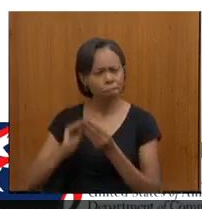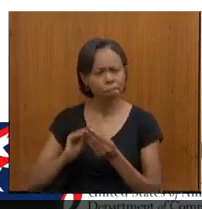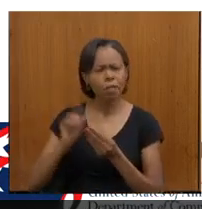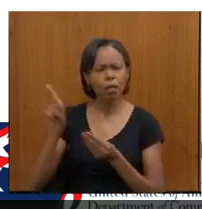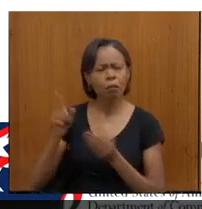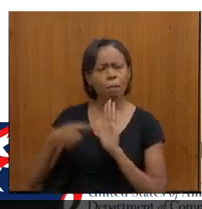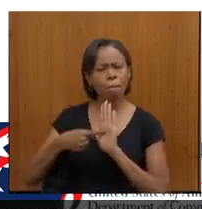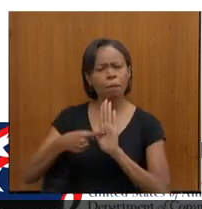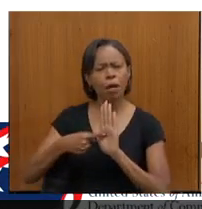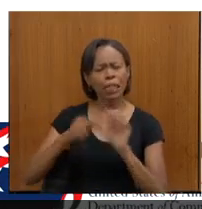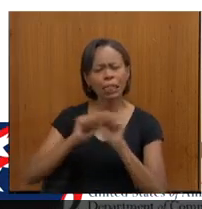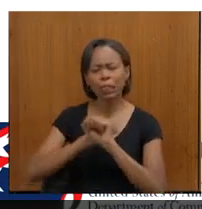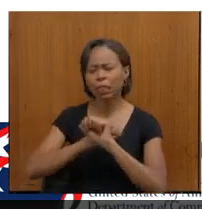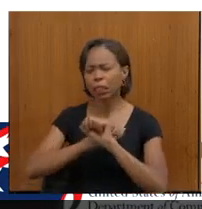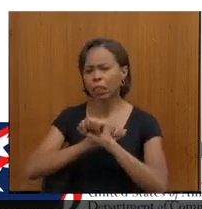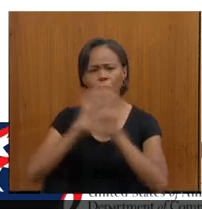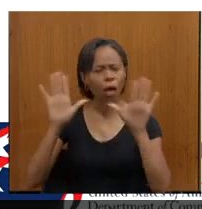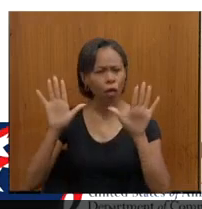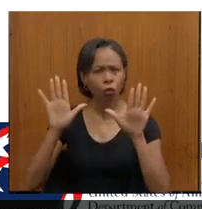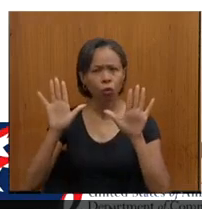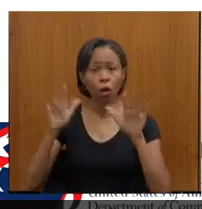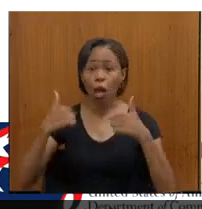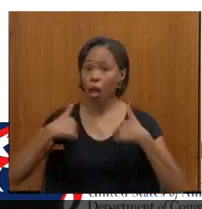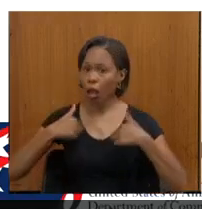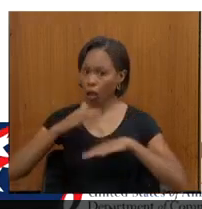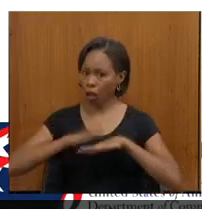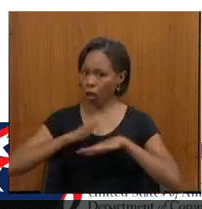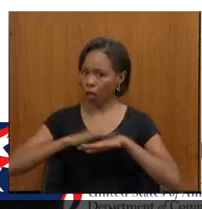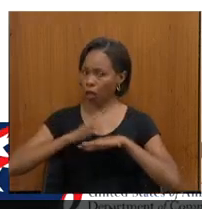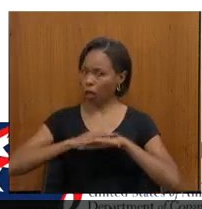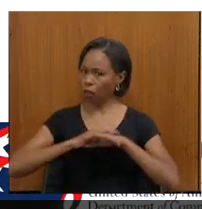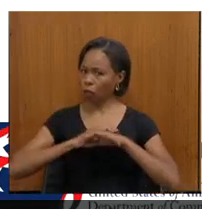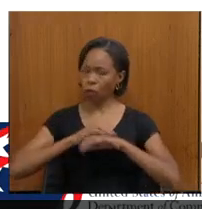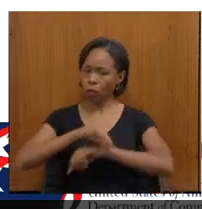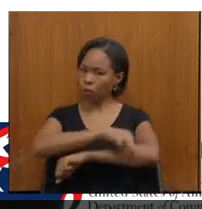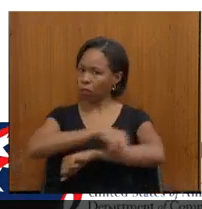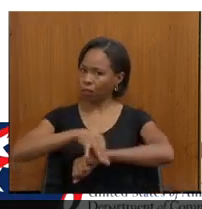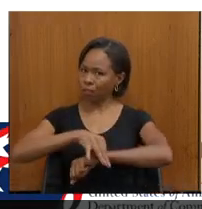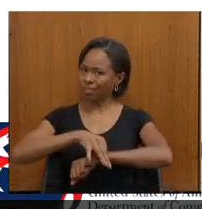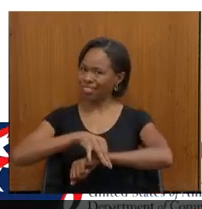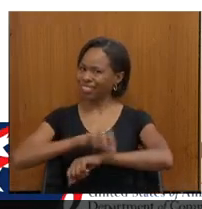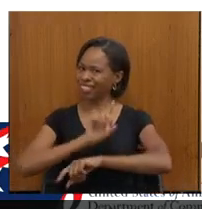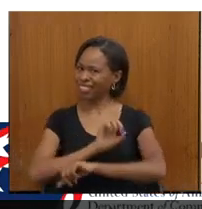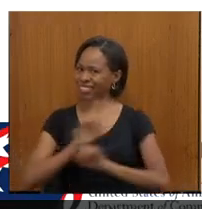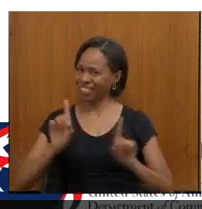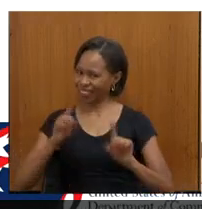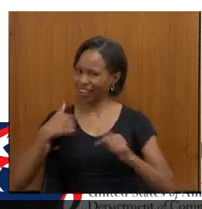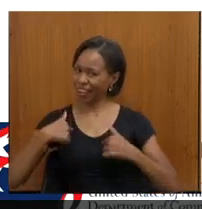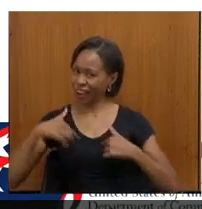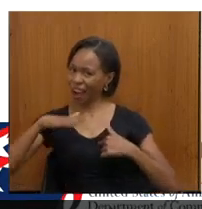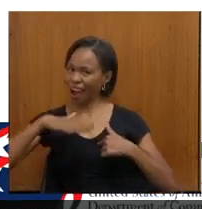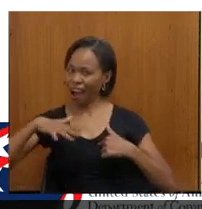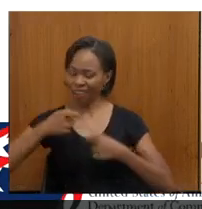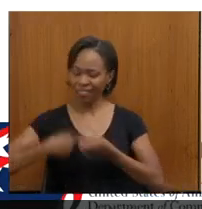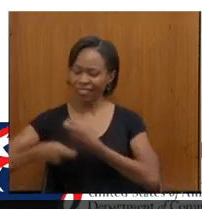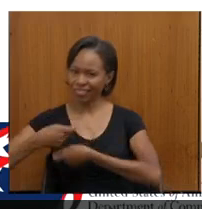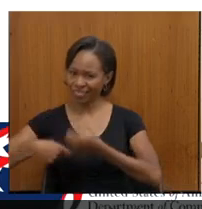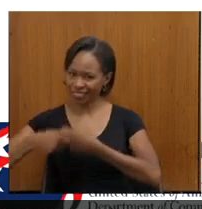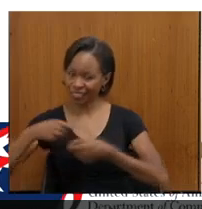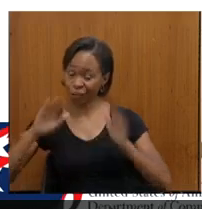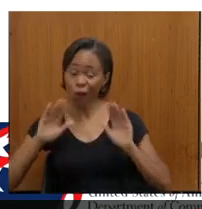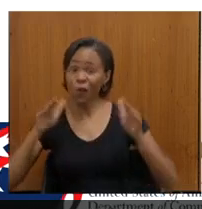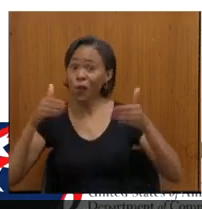muito clara de uma forma simples a gente eu não sou engenheiro Então você deve tá claro pessoa bonita Então o foco da minha visitação